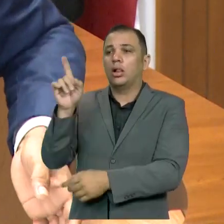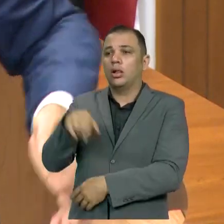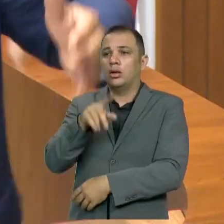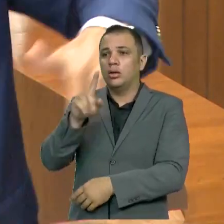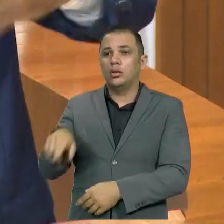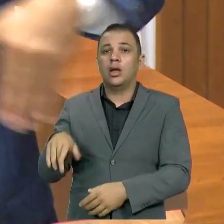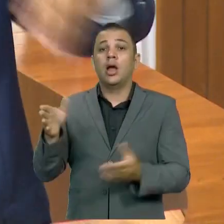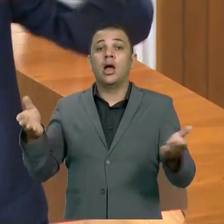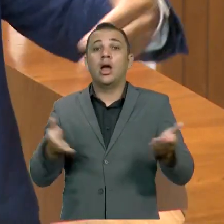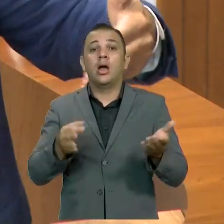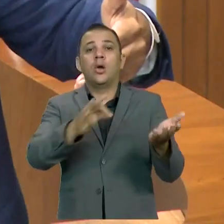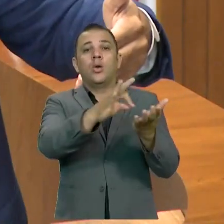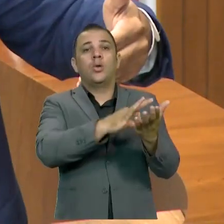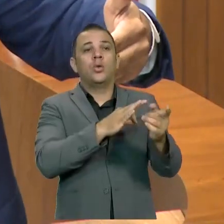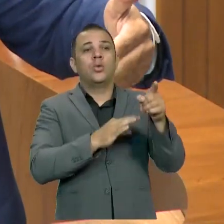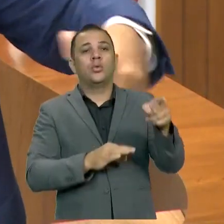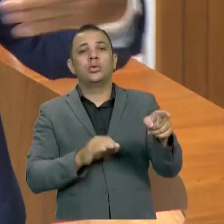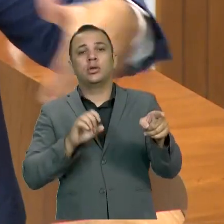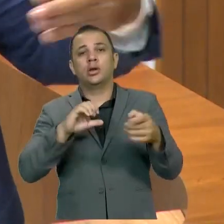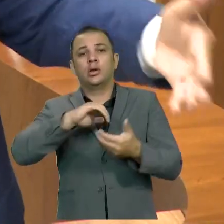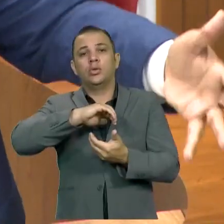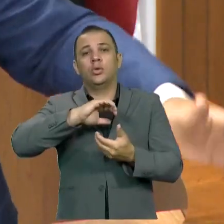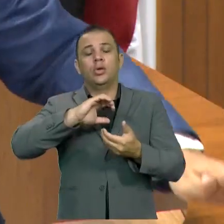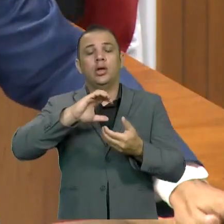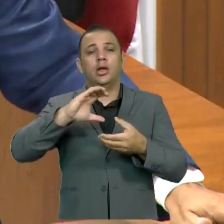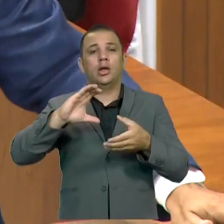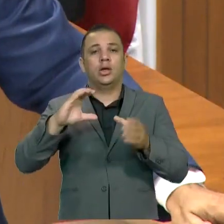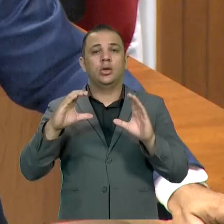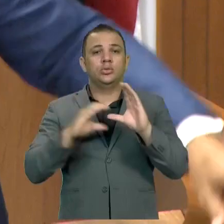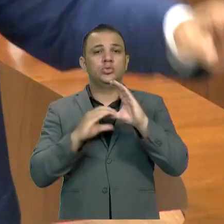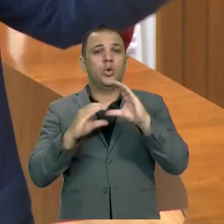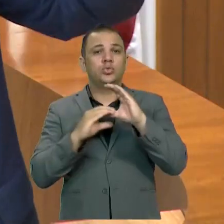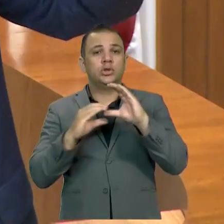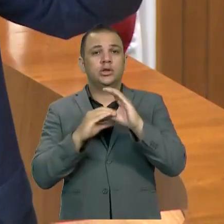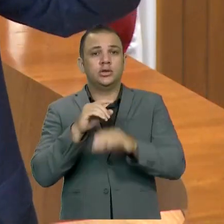Andrade, em detrimento da nomeação dos aprovados.